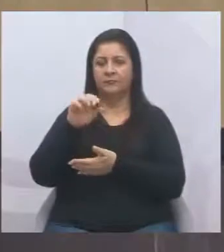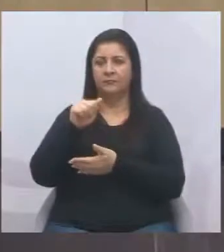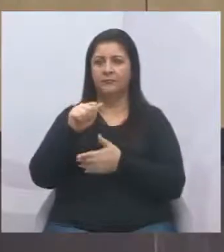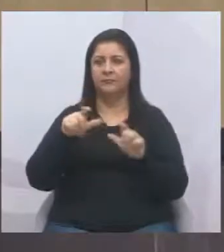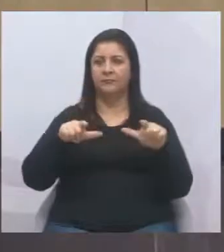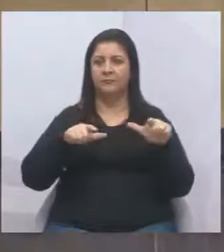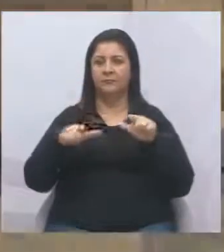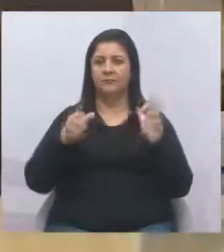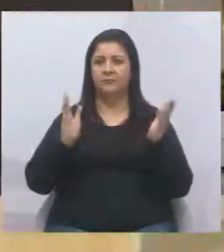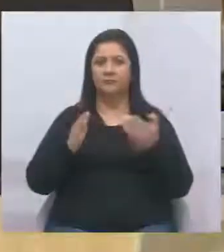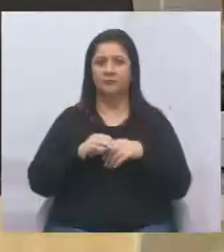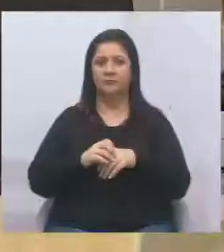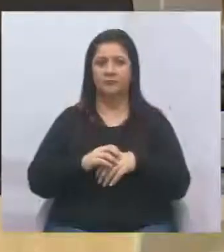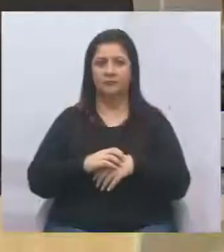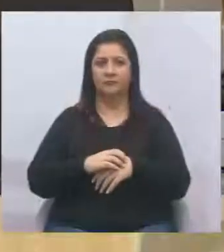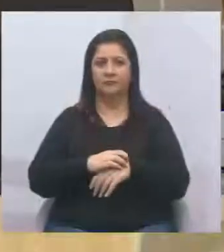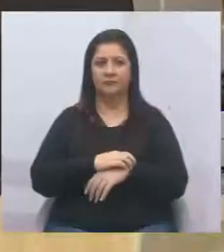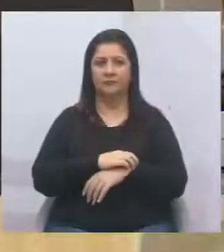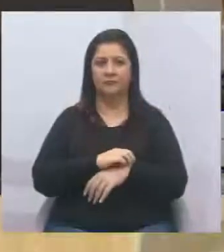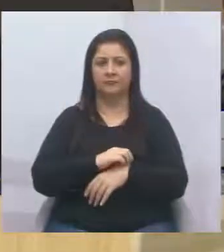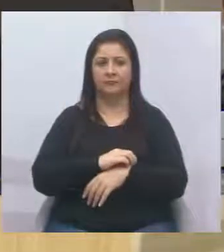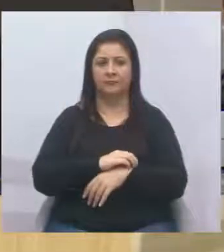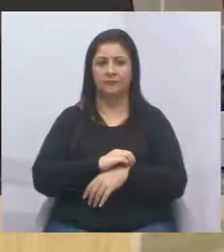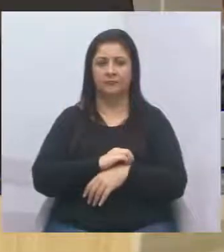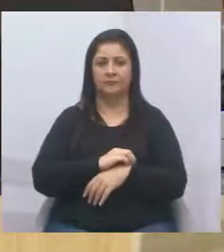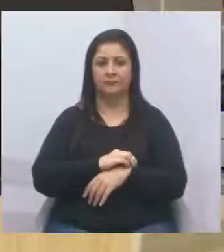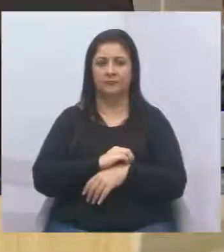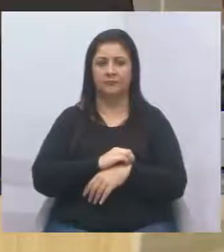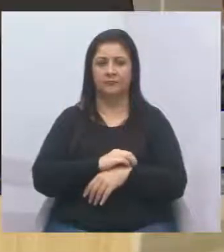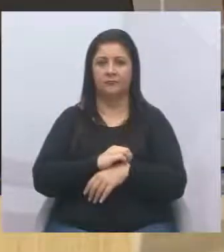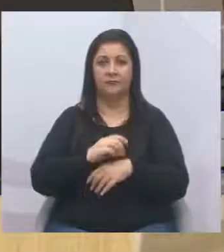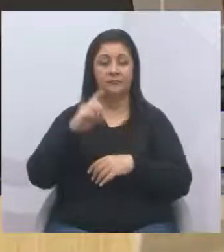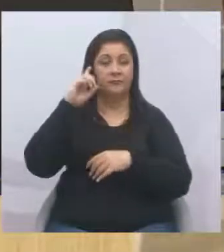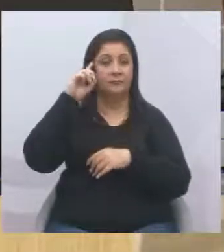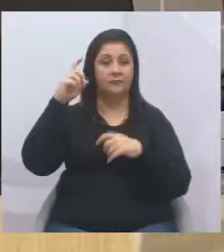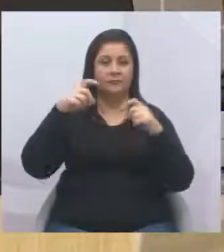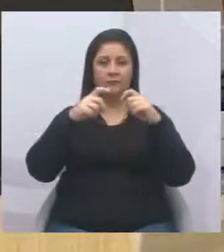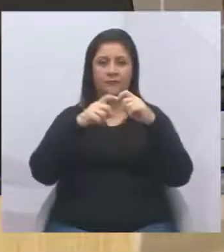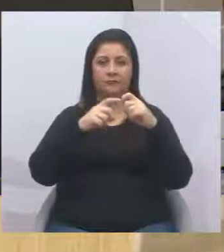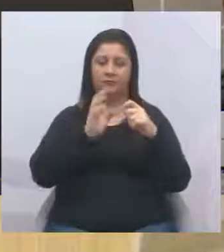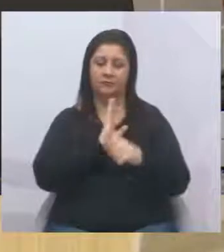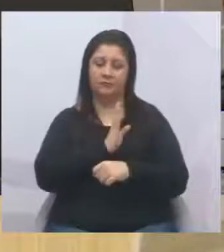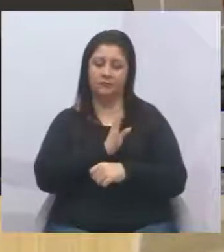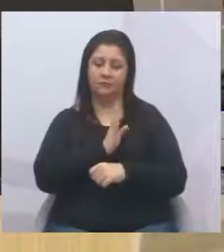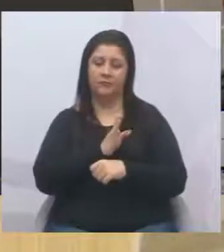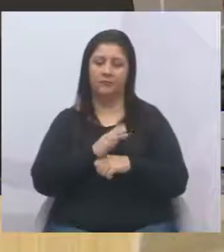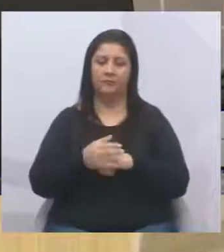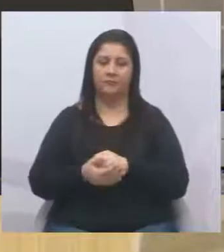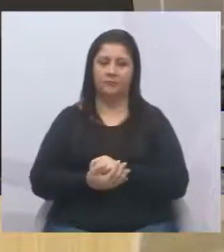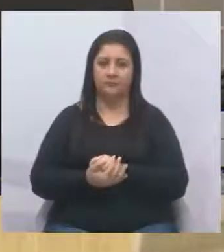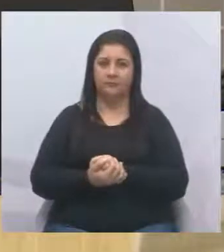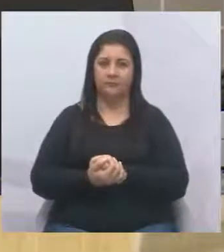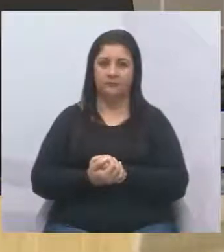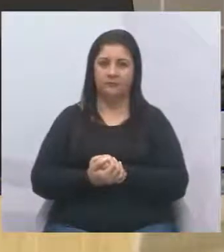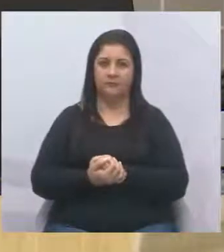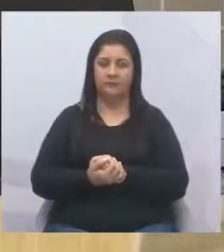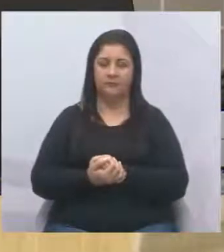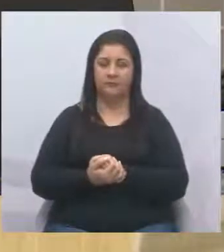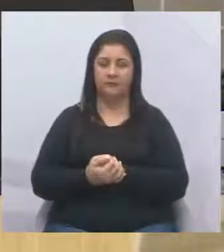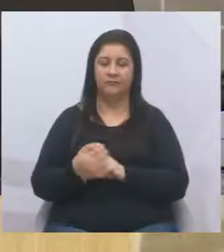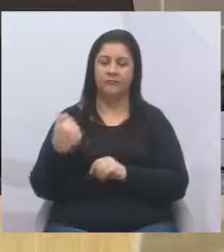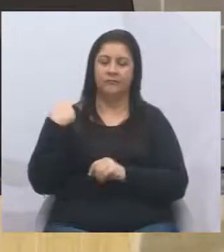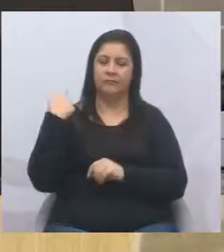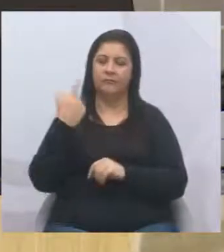de moção comemorativa ao dia do cardiologista, celebrado em 14 de agosto. Nessa oportunidade,